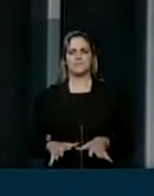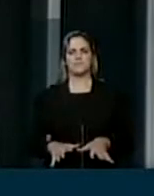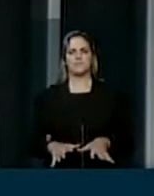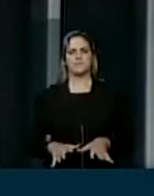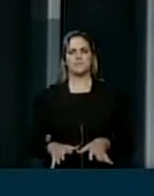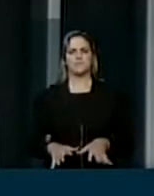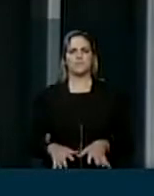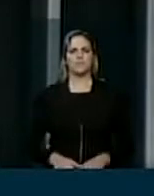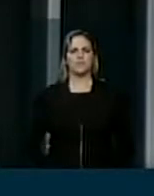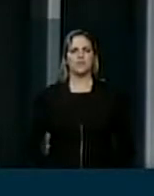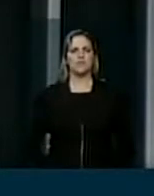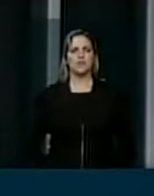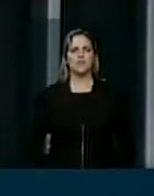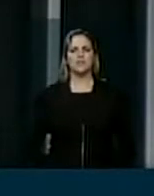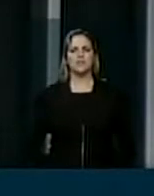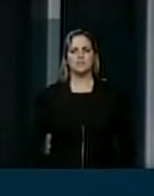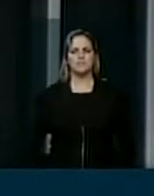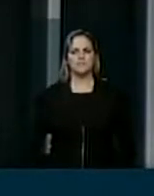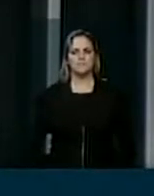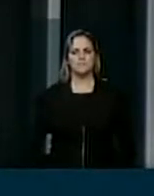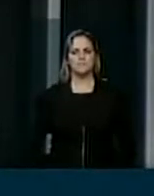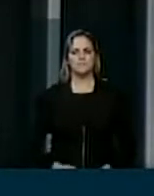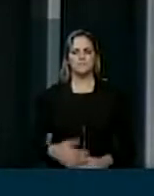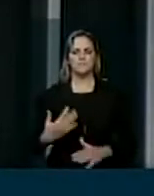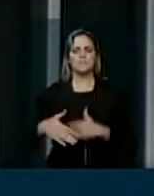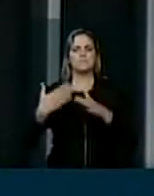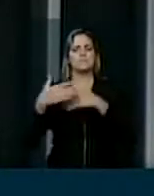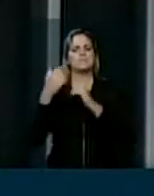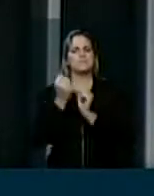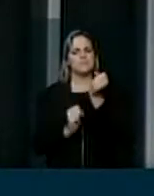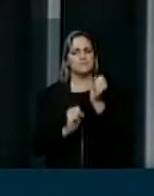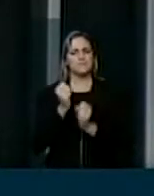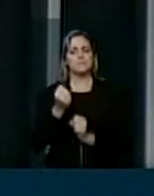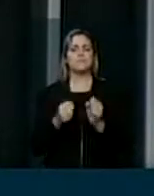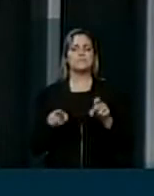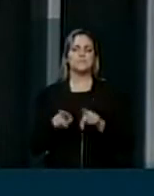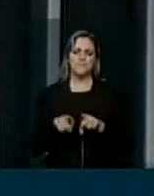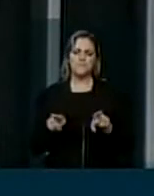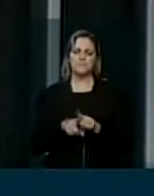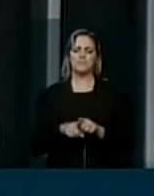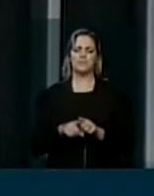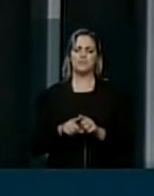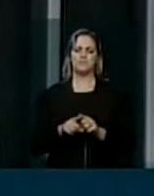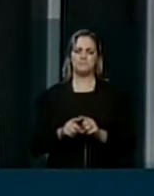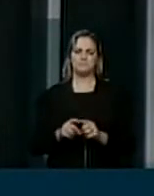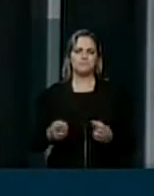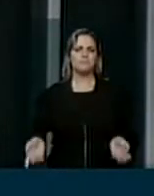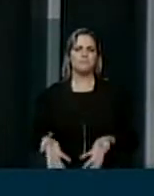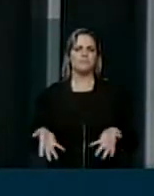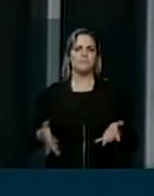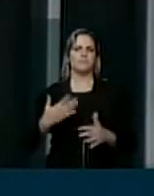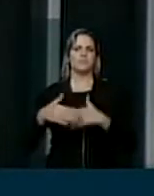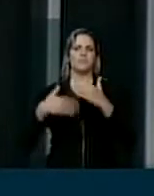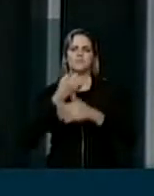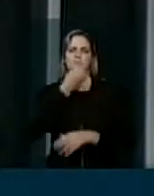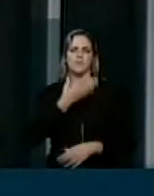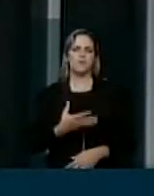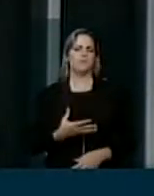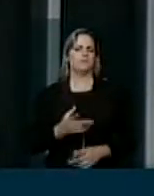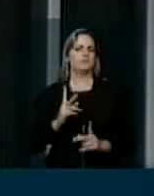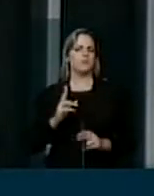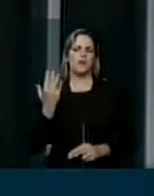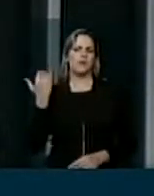que um empréstimo que nós teremos que devolver aí nos próximos anos e nas próximas gerações.